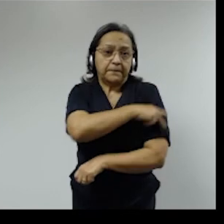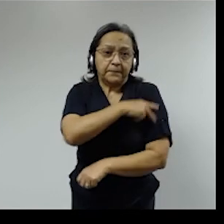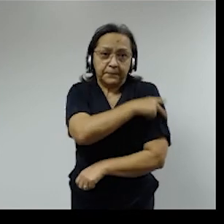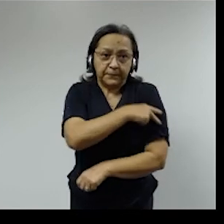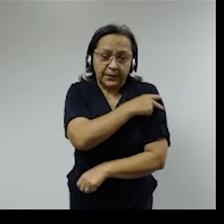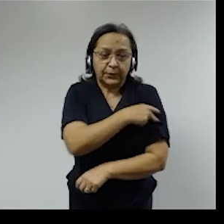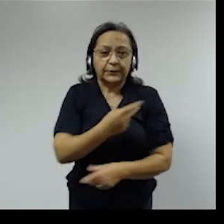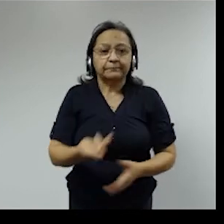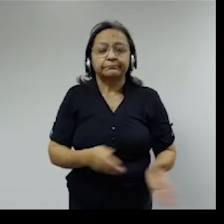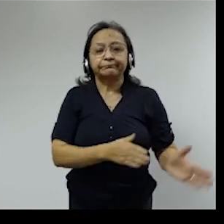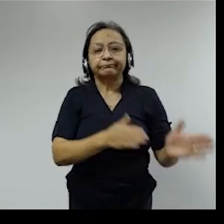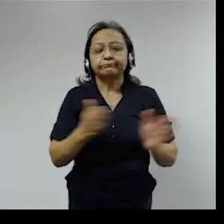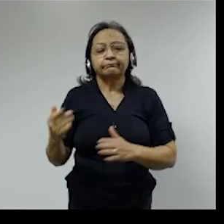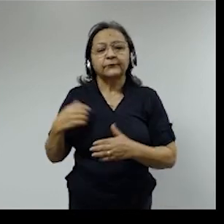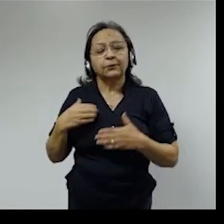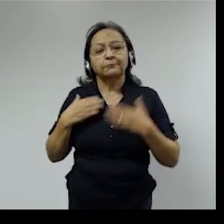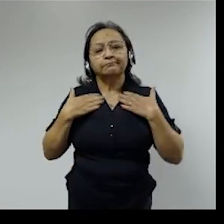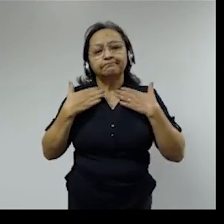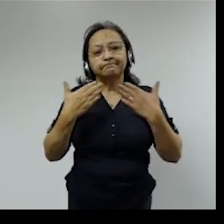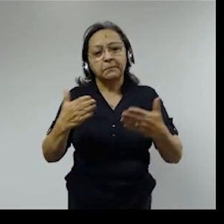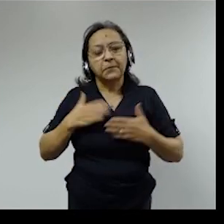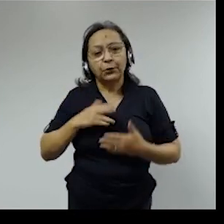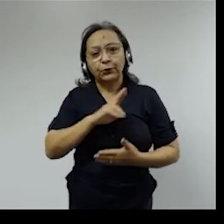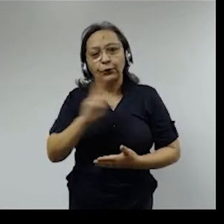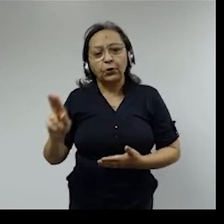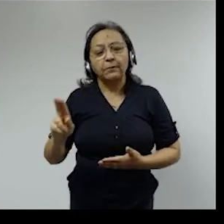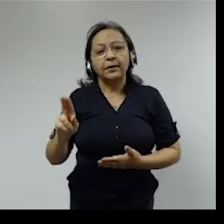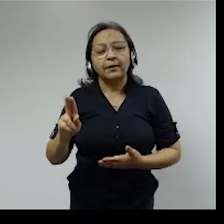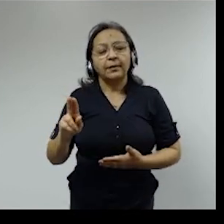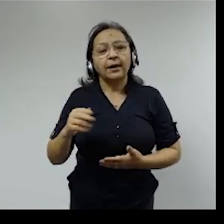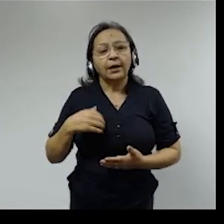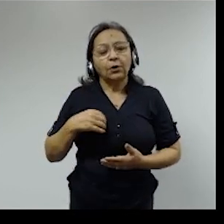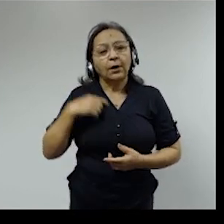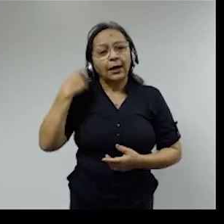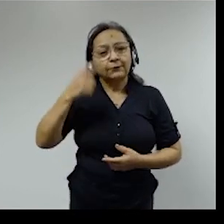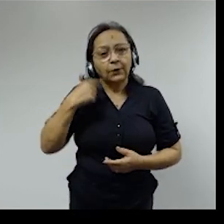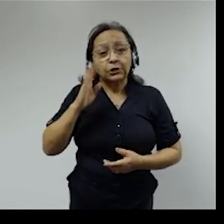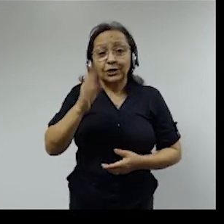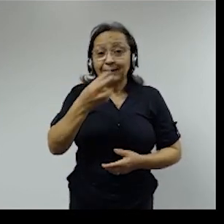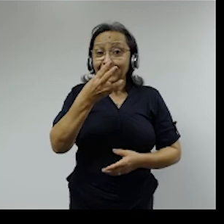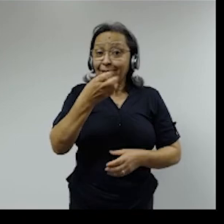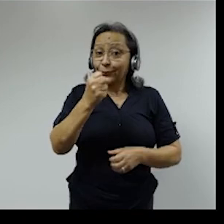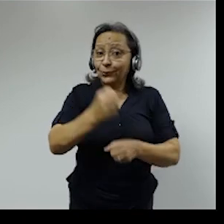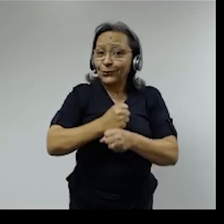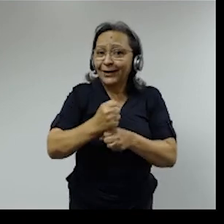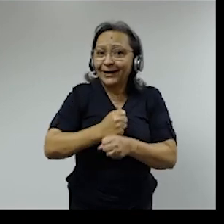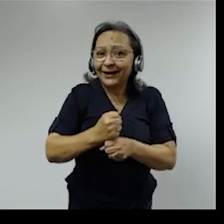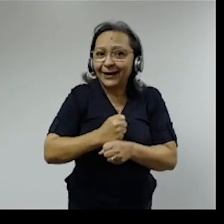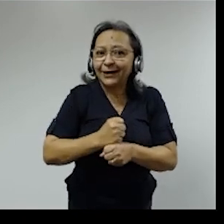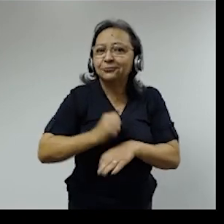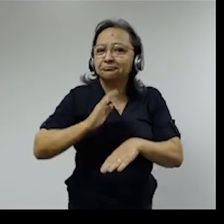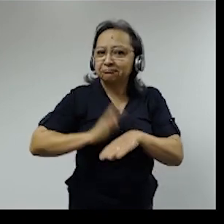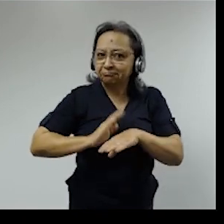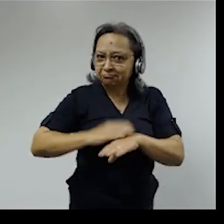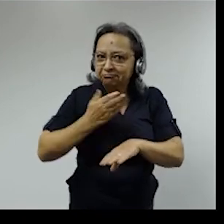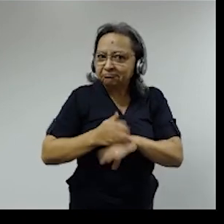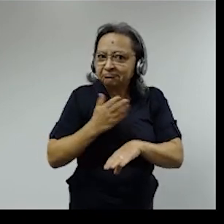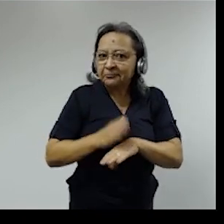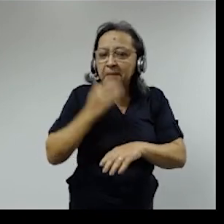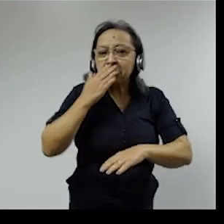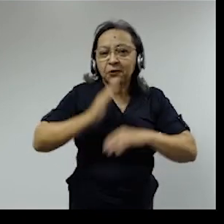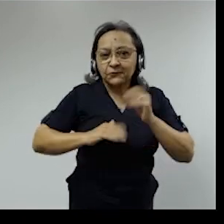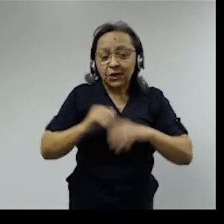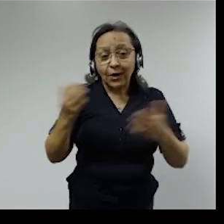apresentar brevemente. Sou advogada há 38 anos, de efetivo exercício da profissão.